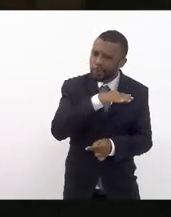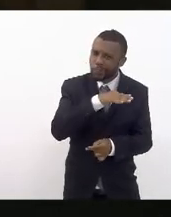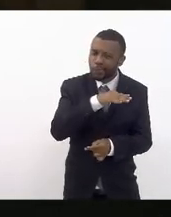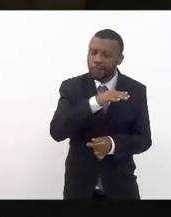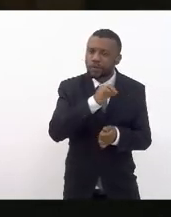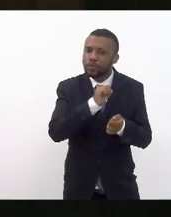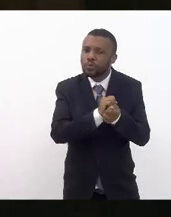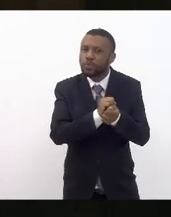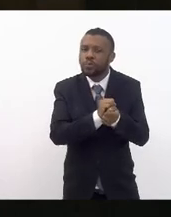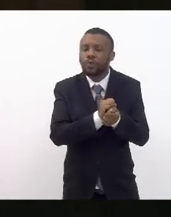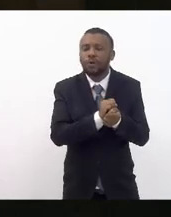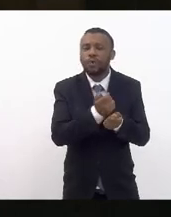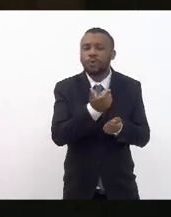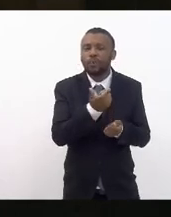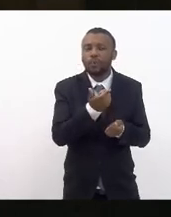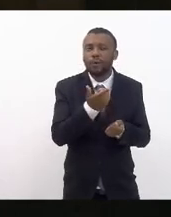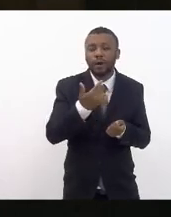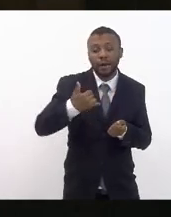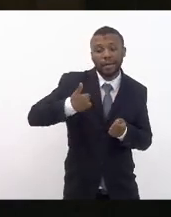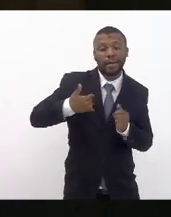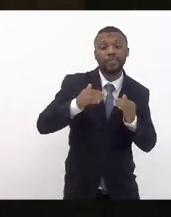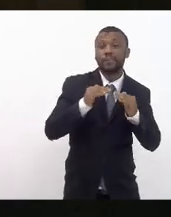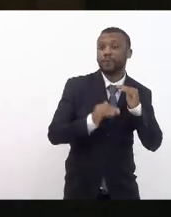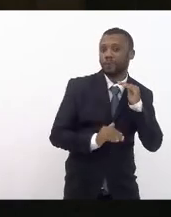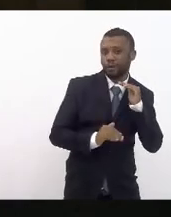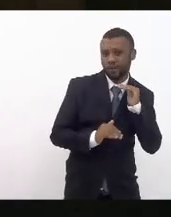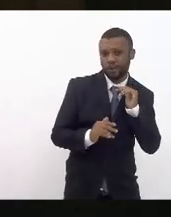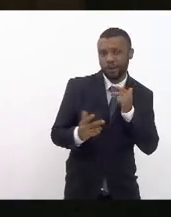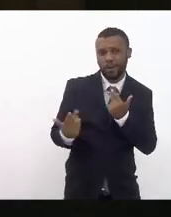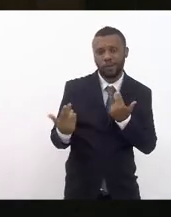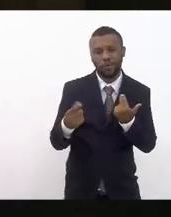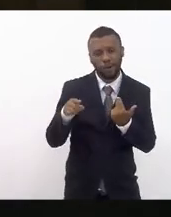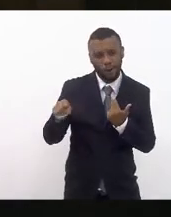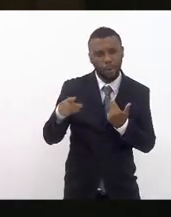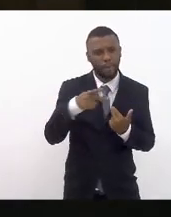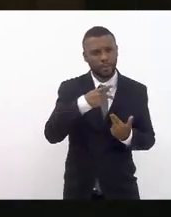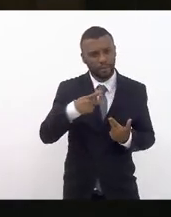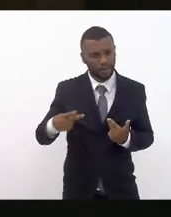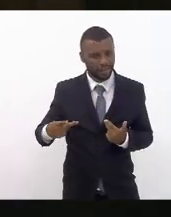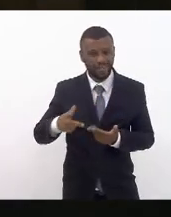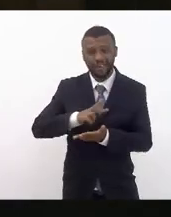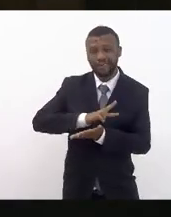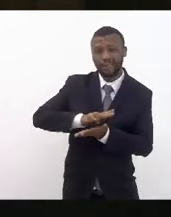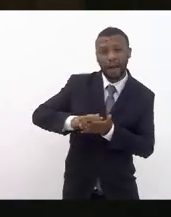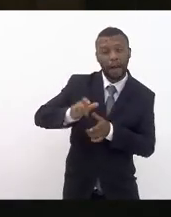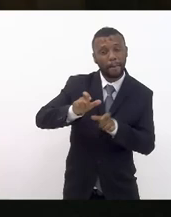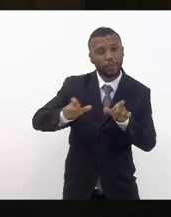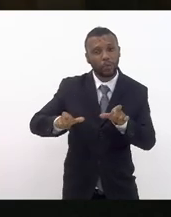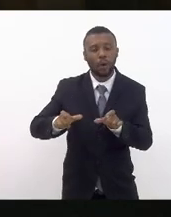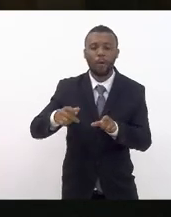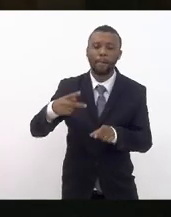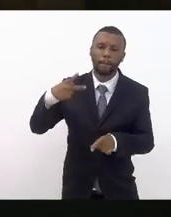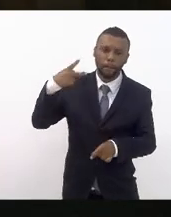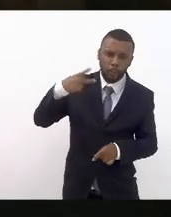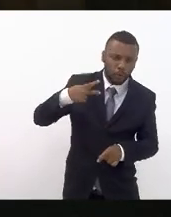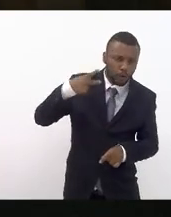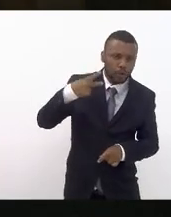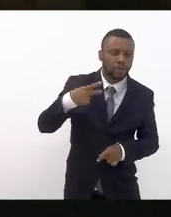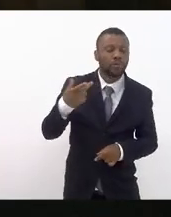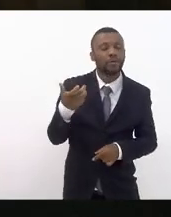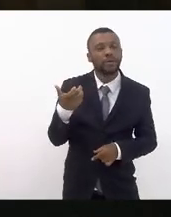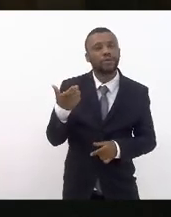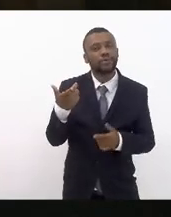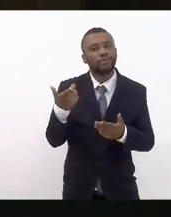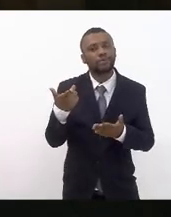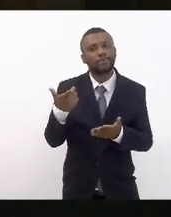menores, conforme o presidente colocou ali, várias pessoas, políticos. Eu fiz questão